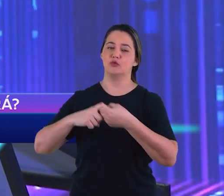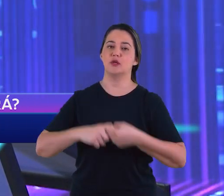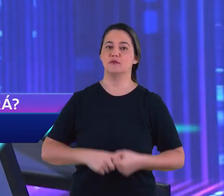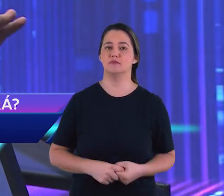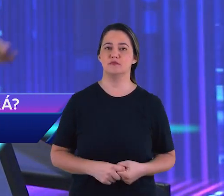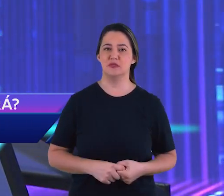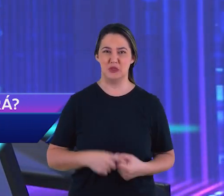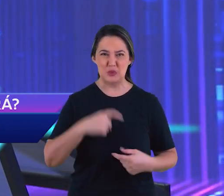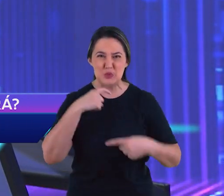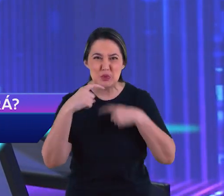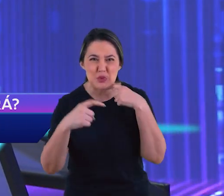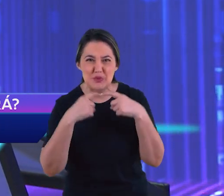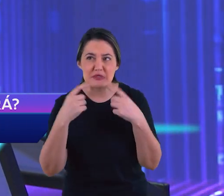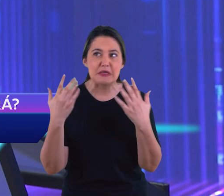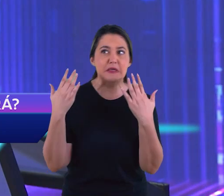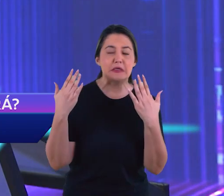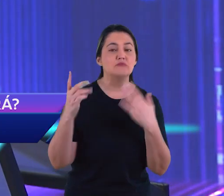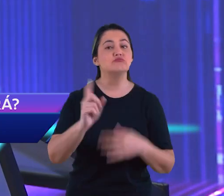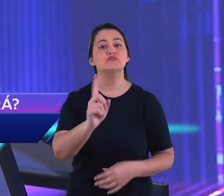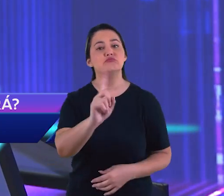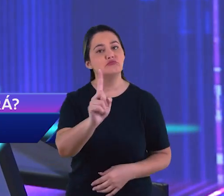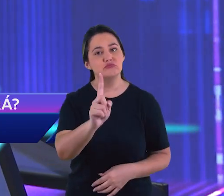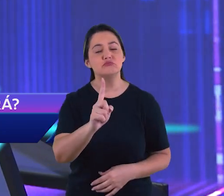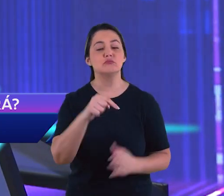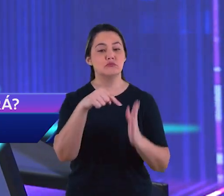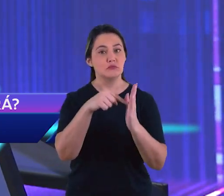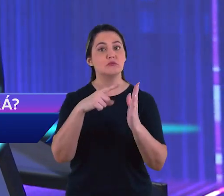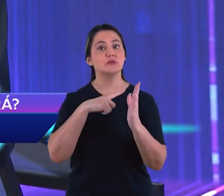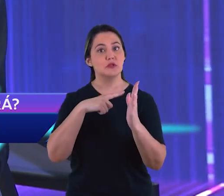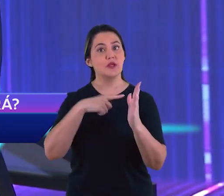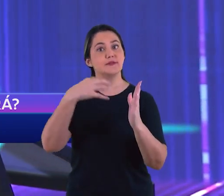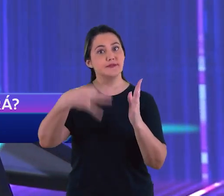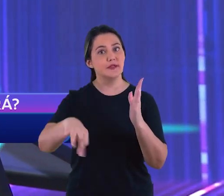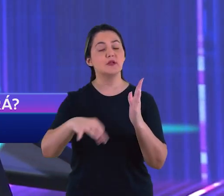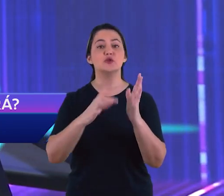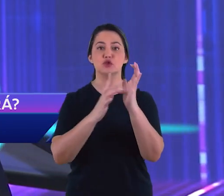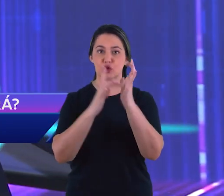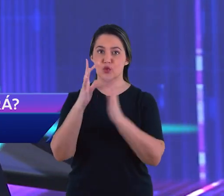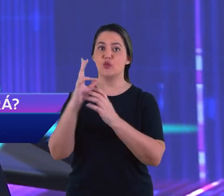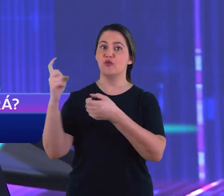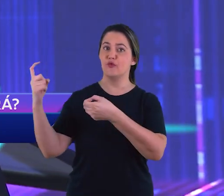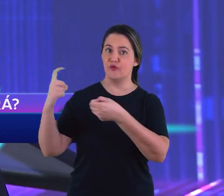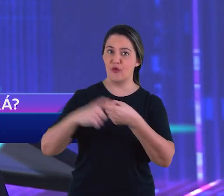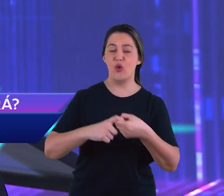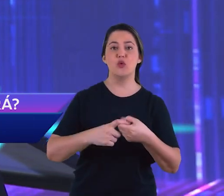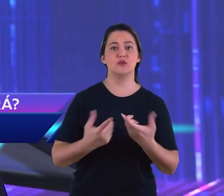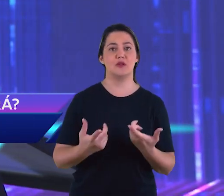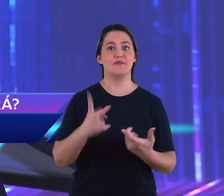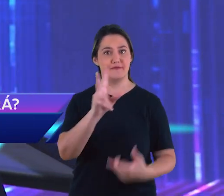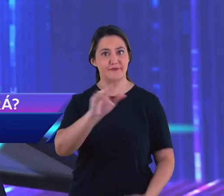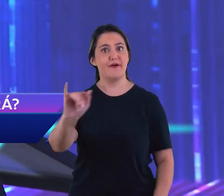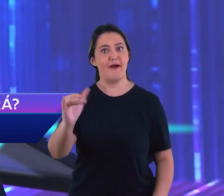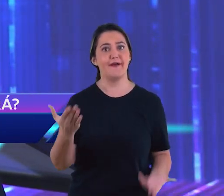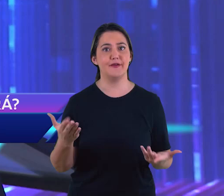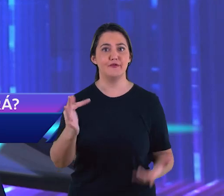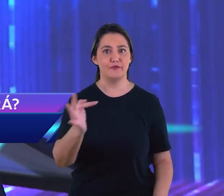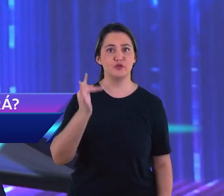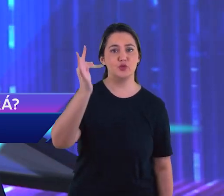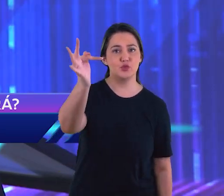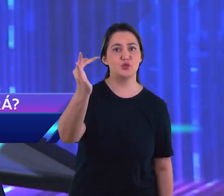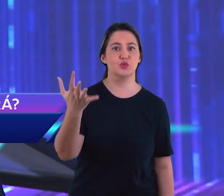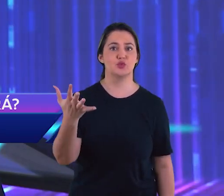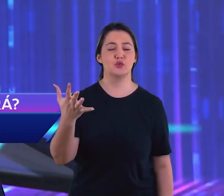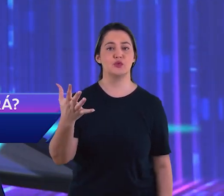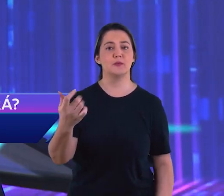Não há nenhuma dúvida de que Jesus vai voltar. Não há nenhum texto bíblico que dá a entender de que ele não vai voltar. É uma